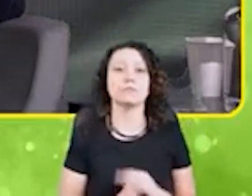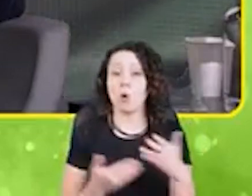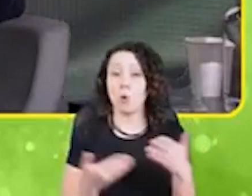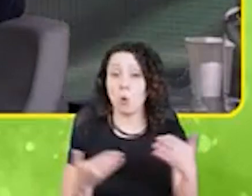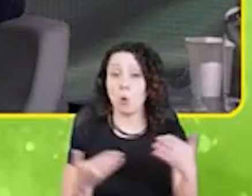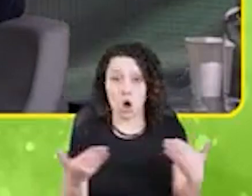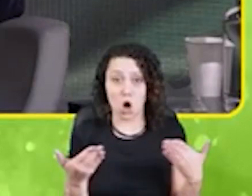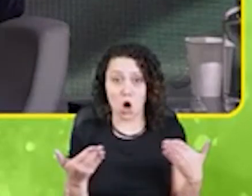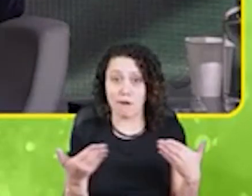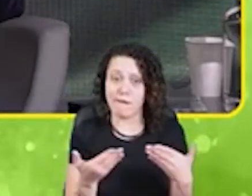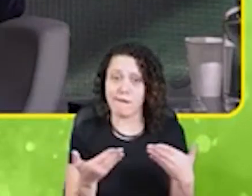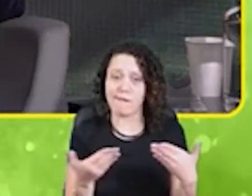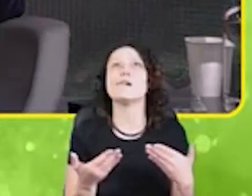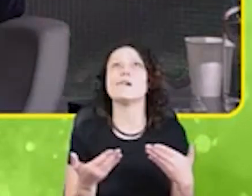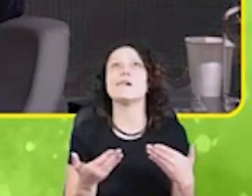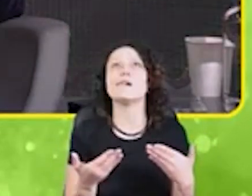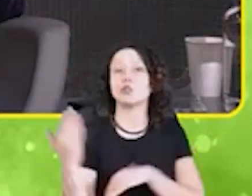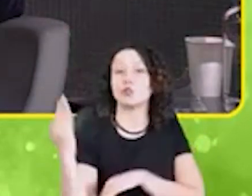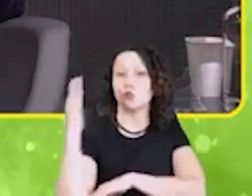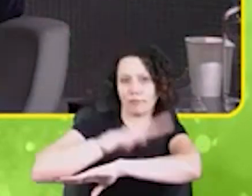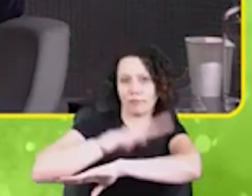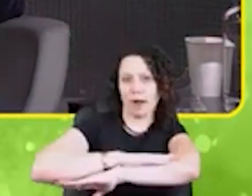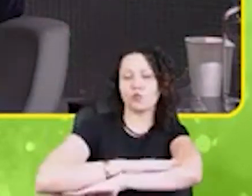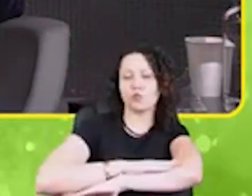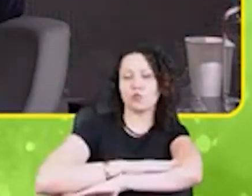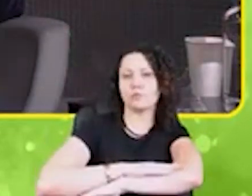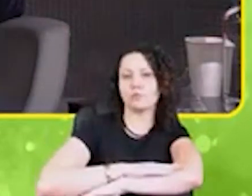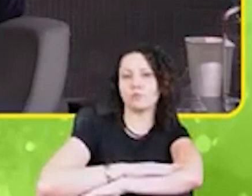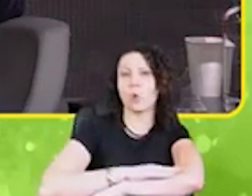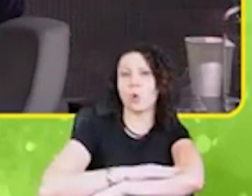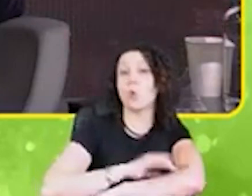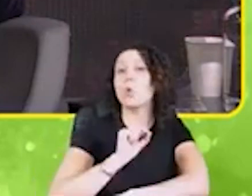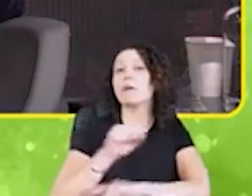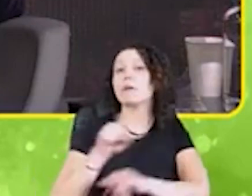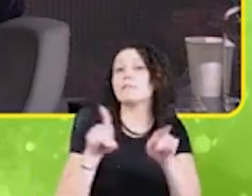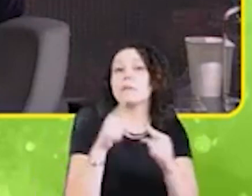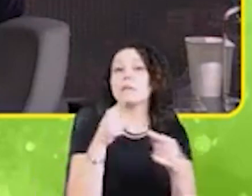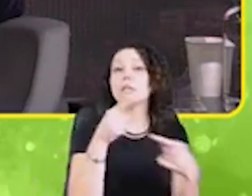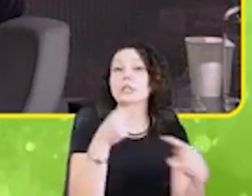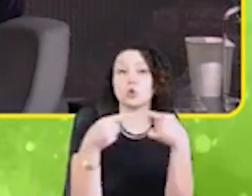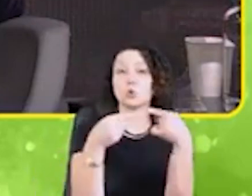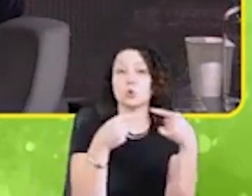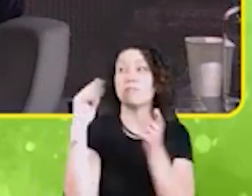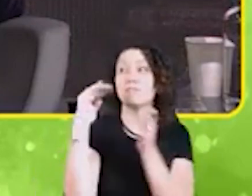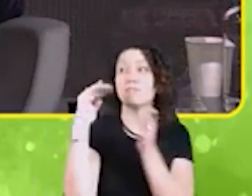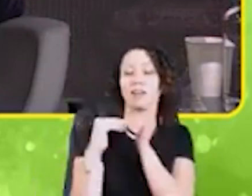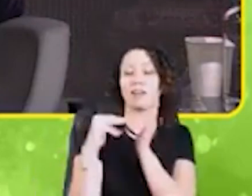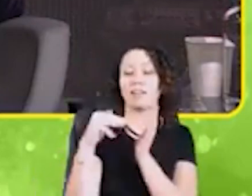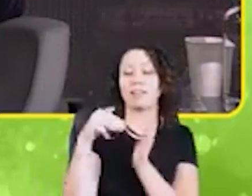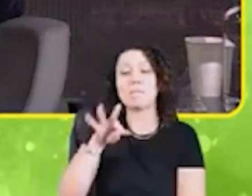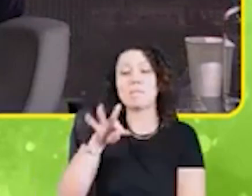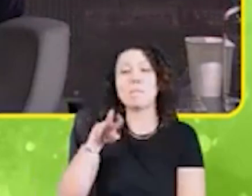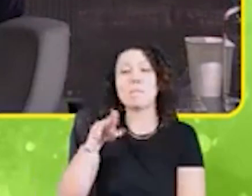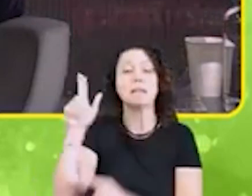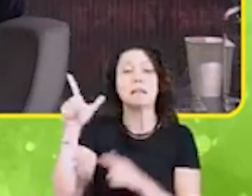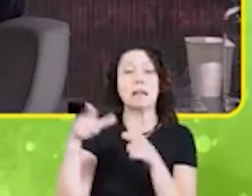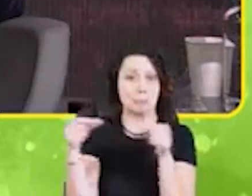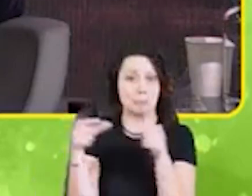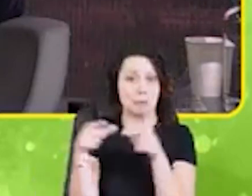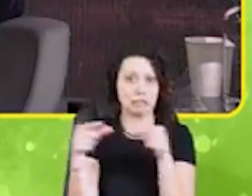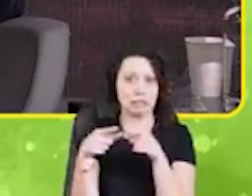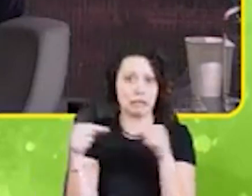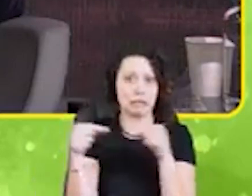é capitaneado pela secretária Marta de aniquilar de Brasília sobre o mercado de carbono e o